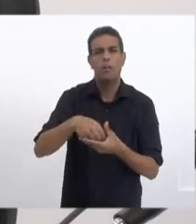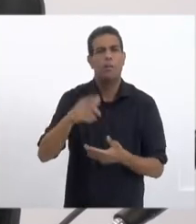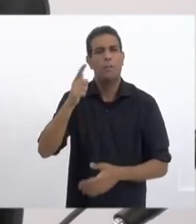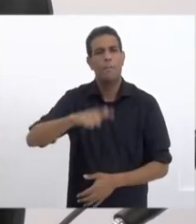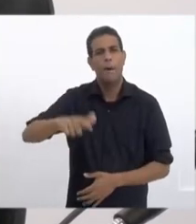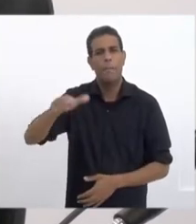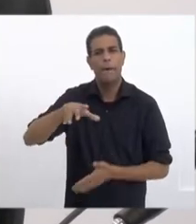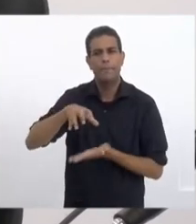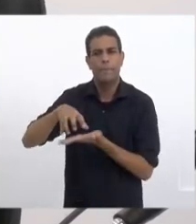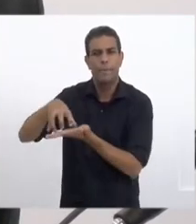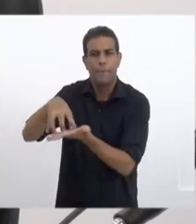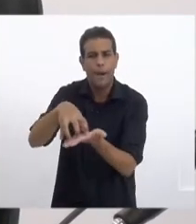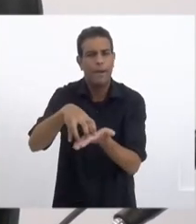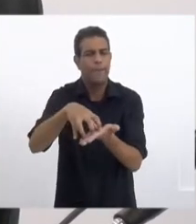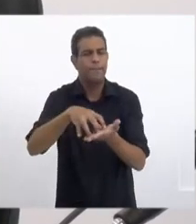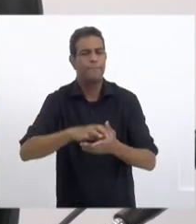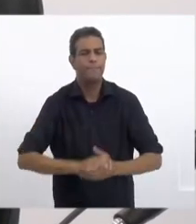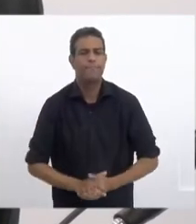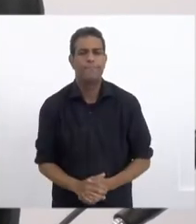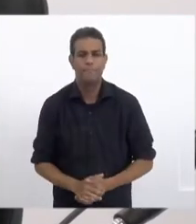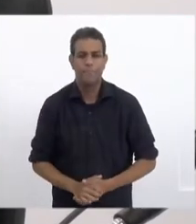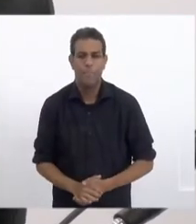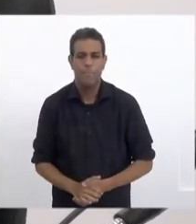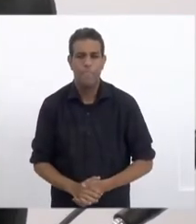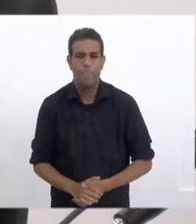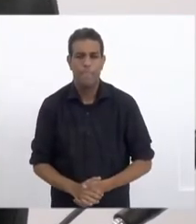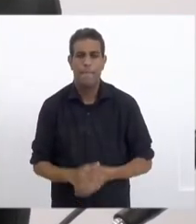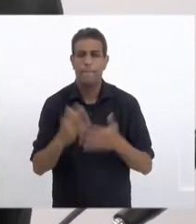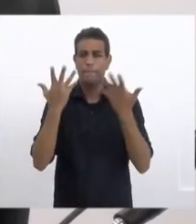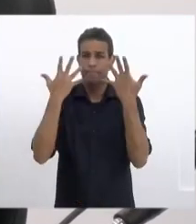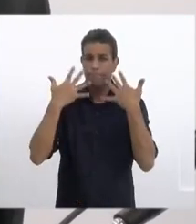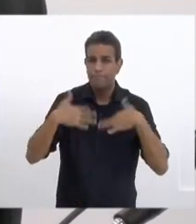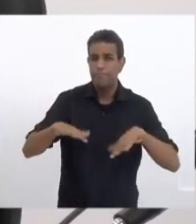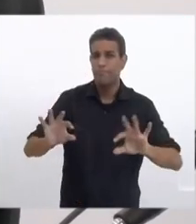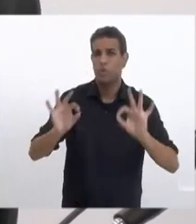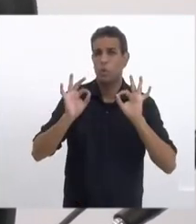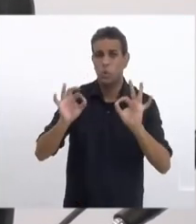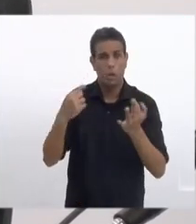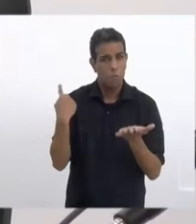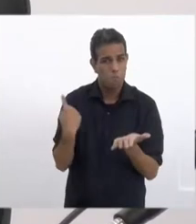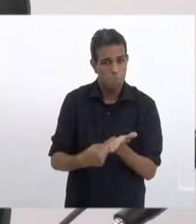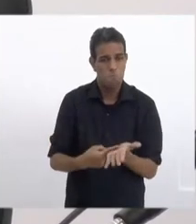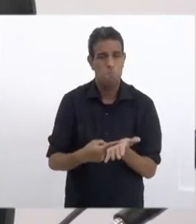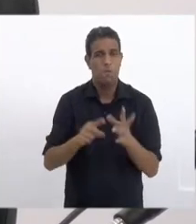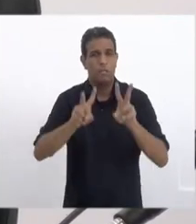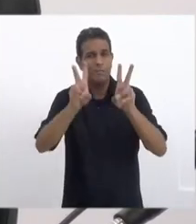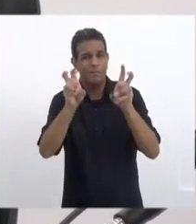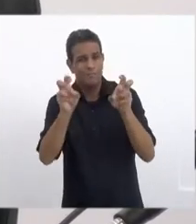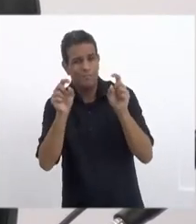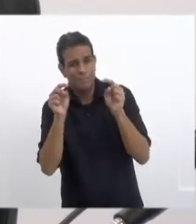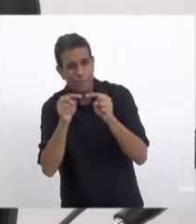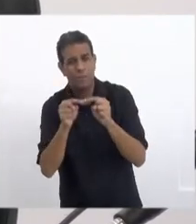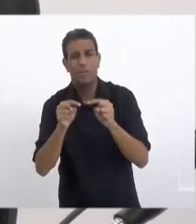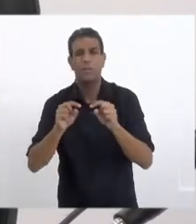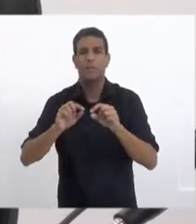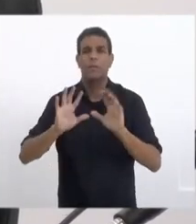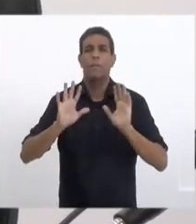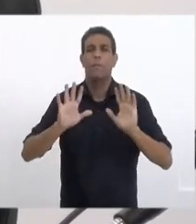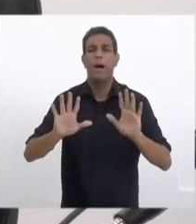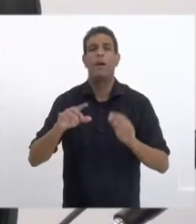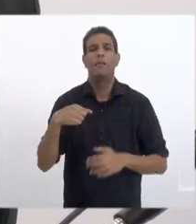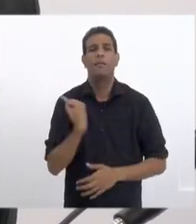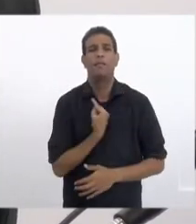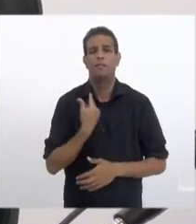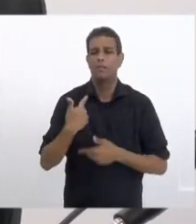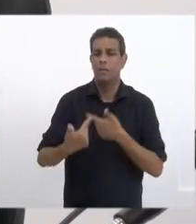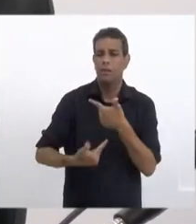outras unidades de CAPS-AD. Eu, naturalmente, não posso falar com propriedade sobre esse assunto, a Secretaria de Saúde, no entanto, já